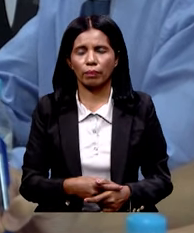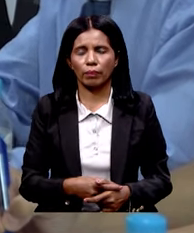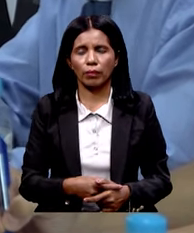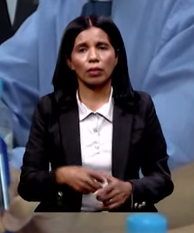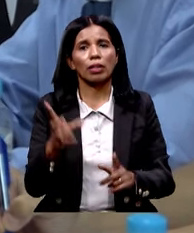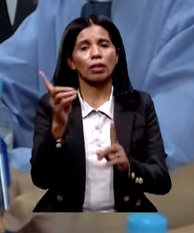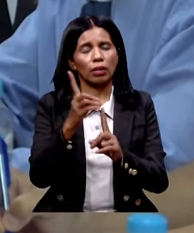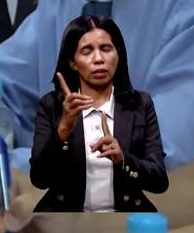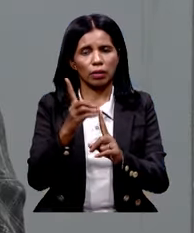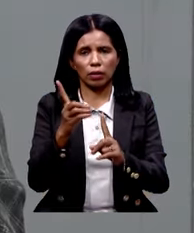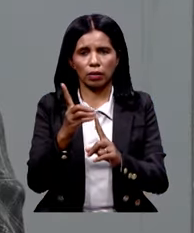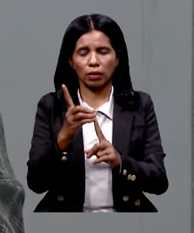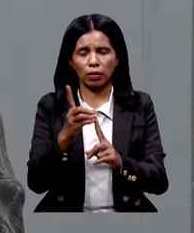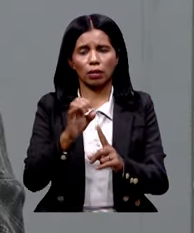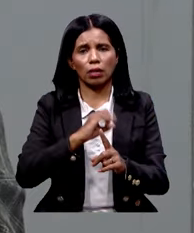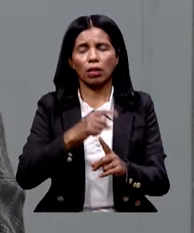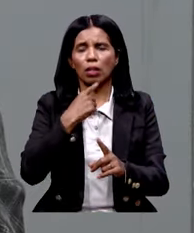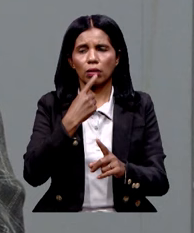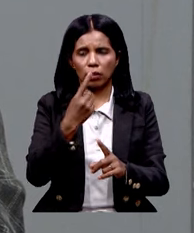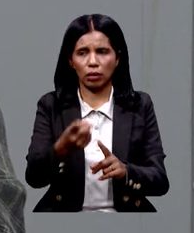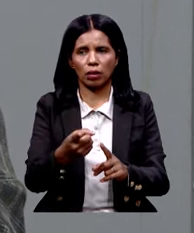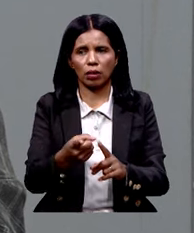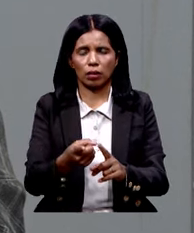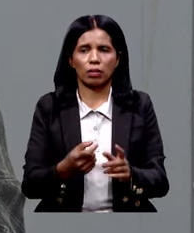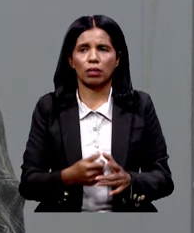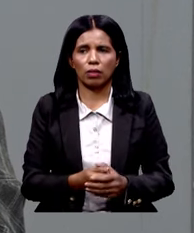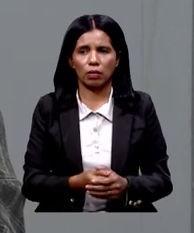data e da nebema hau atete bane e da ne